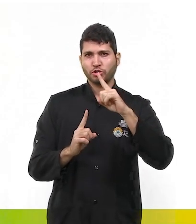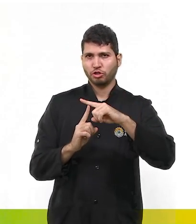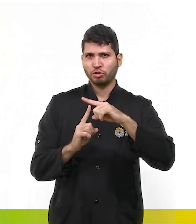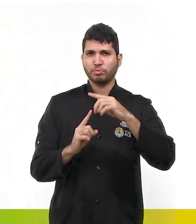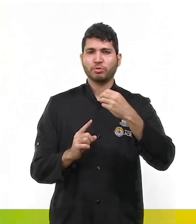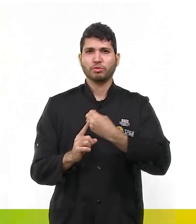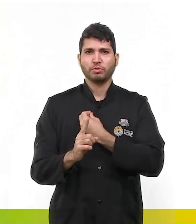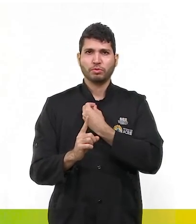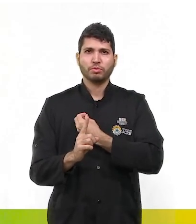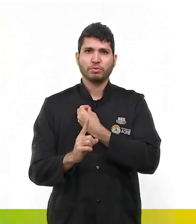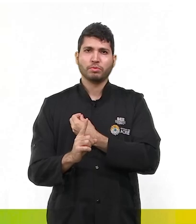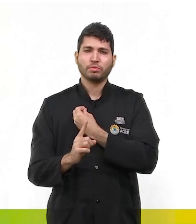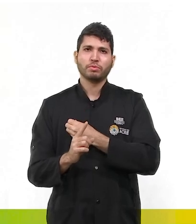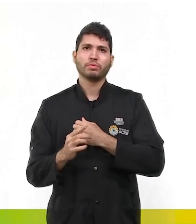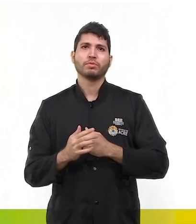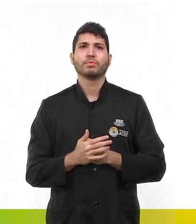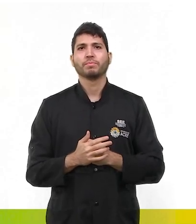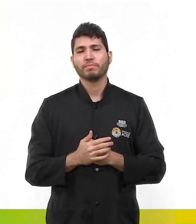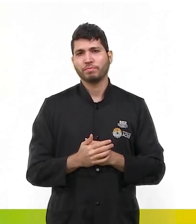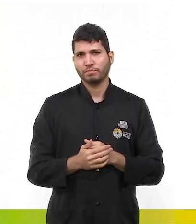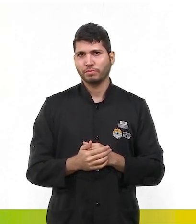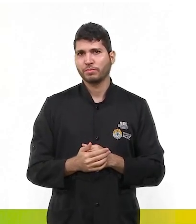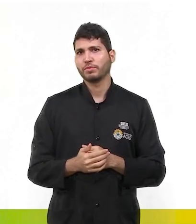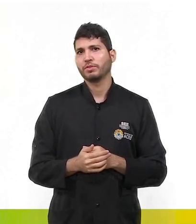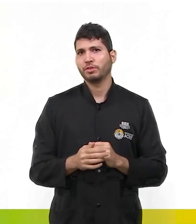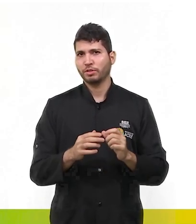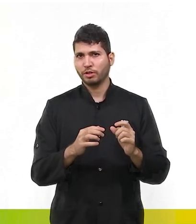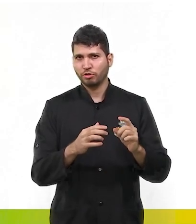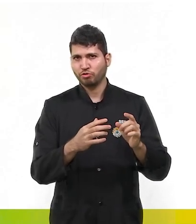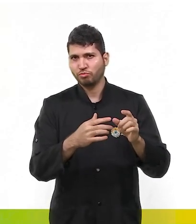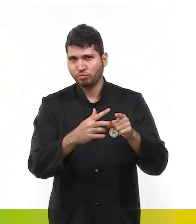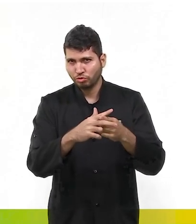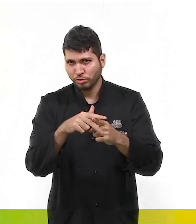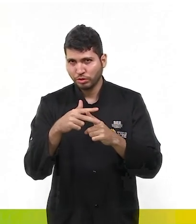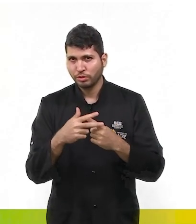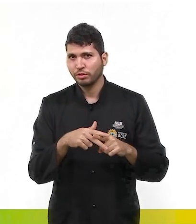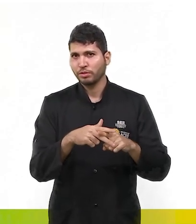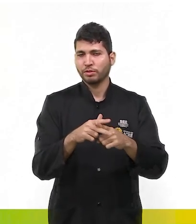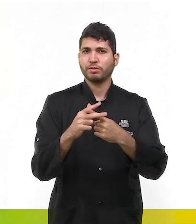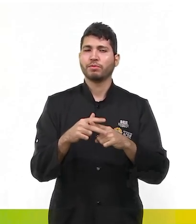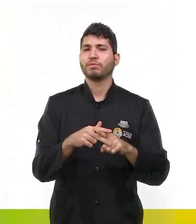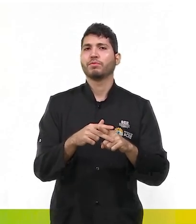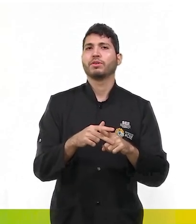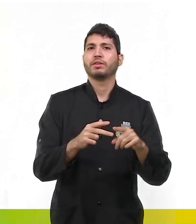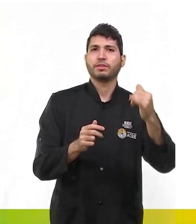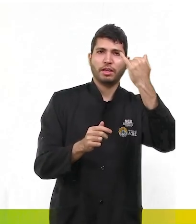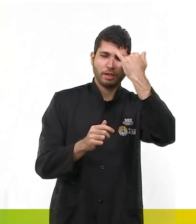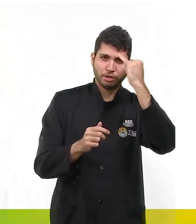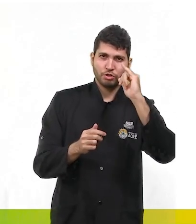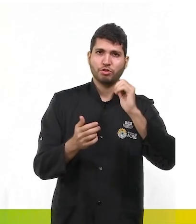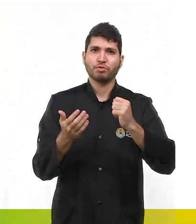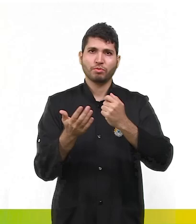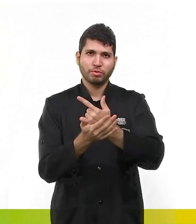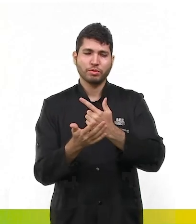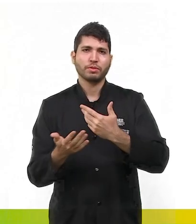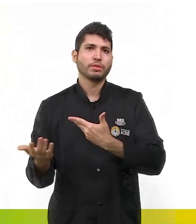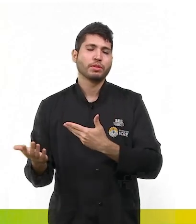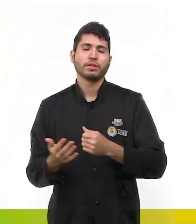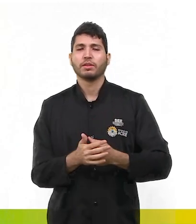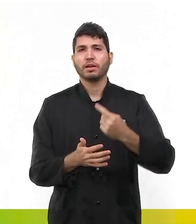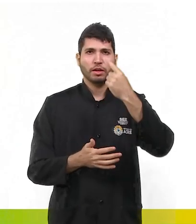reforça modelos de consumo em escala global. Aí aqui no slide a gente tem a imagem. A imagem 2